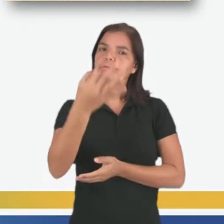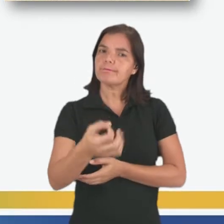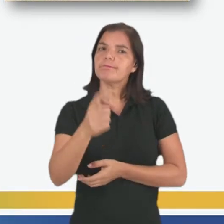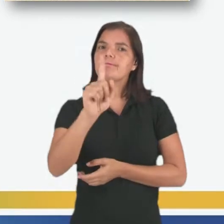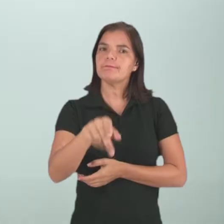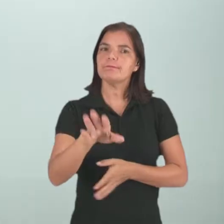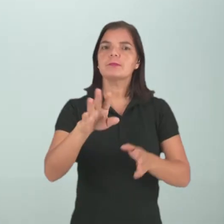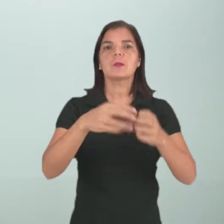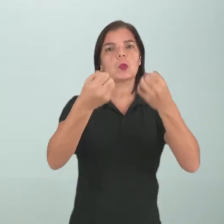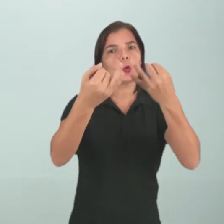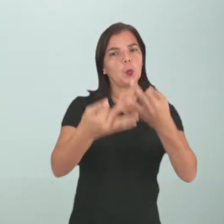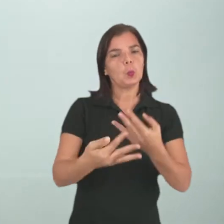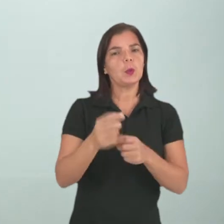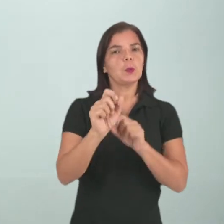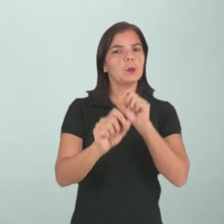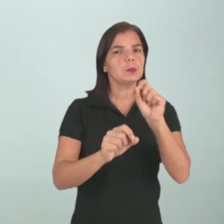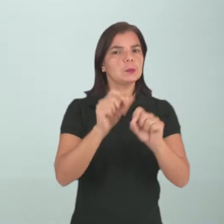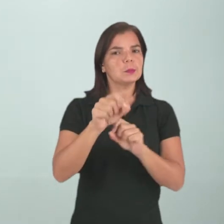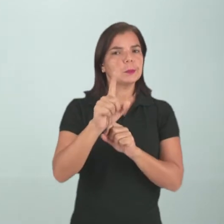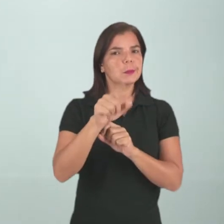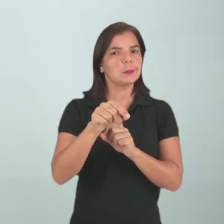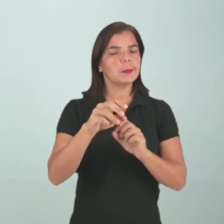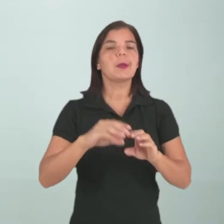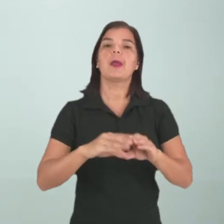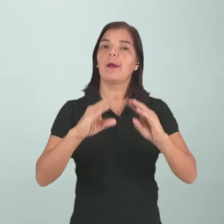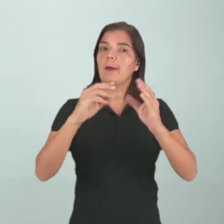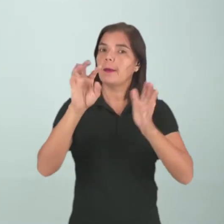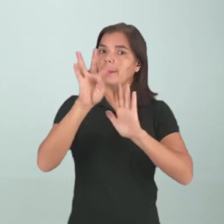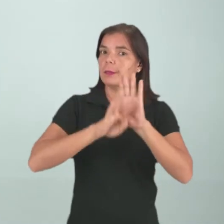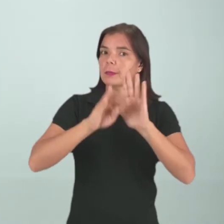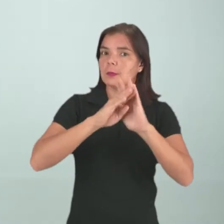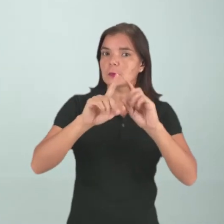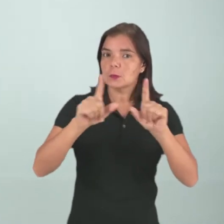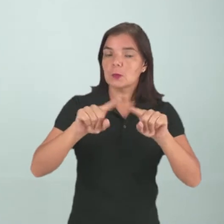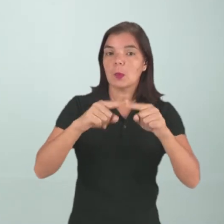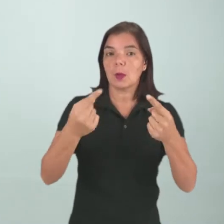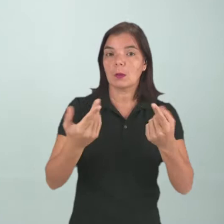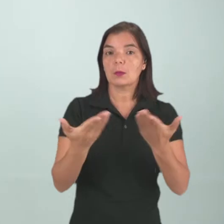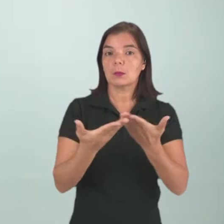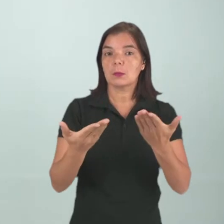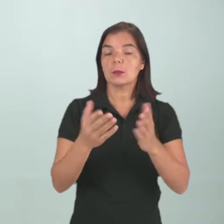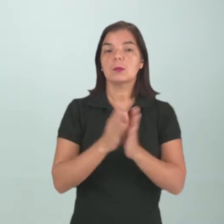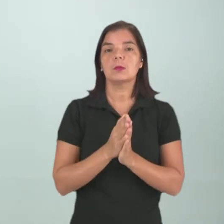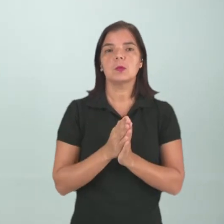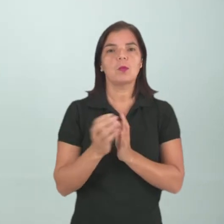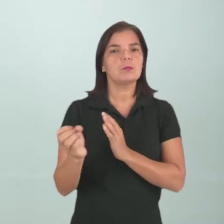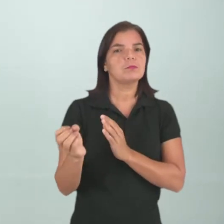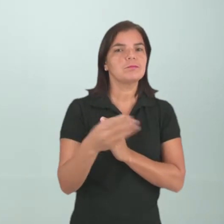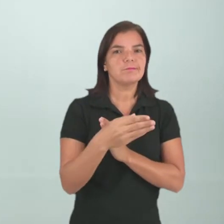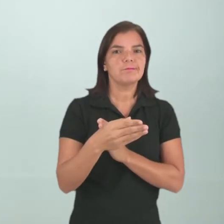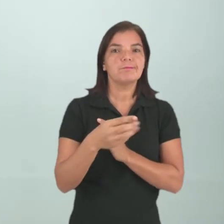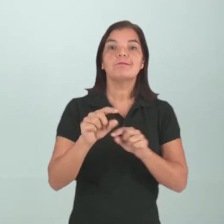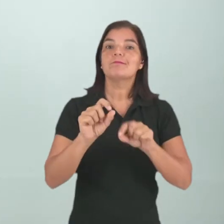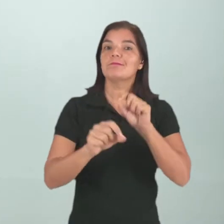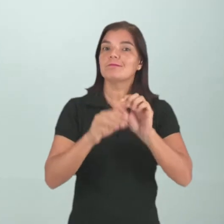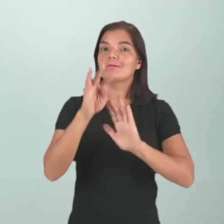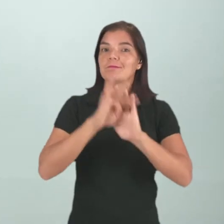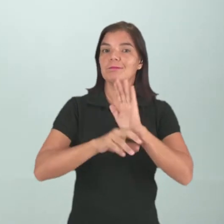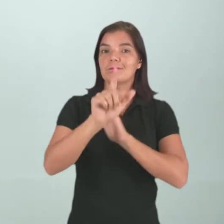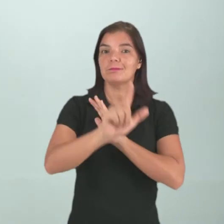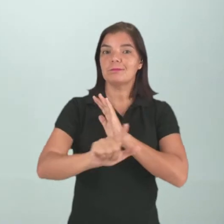já falamos um pouquinho sobre o que é o subjetivismo. Agora, um novo elemento que entra aí no